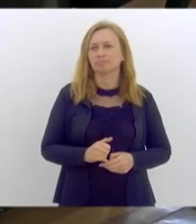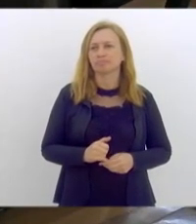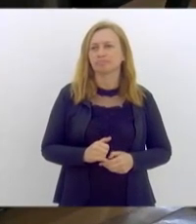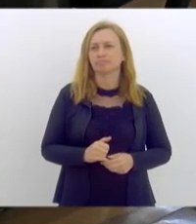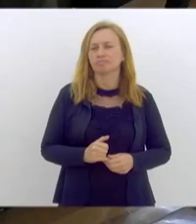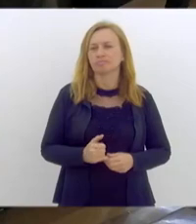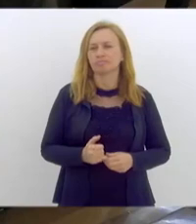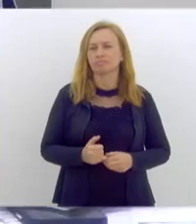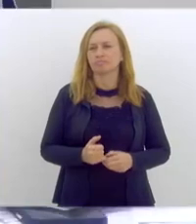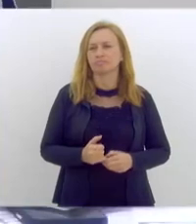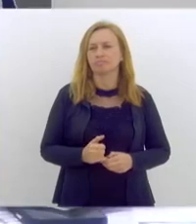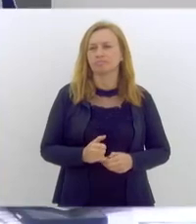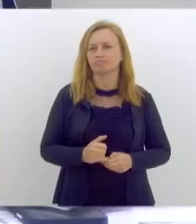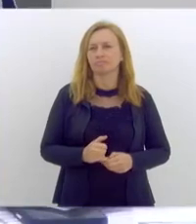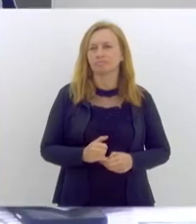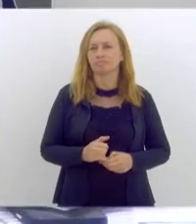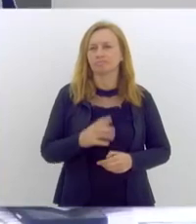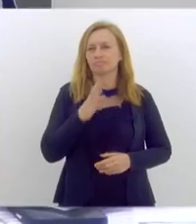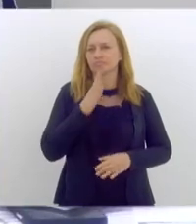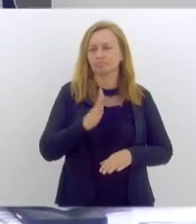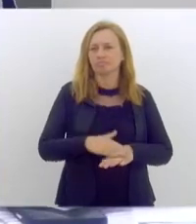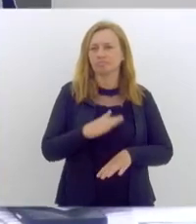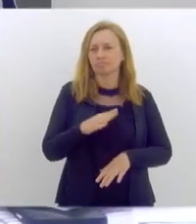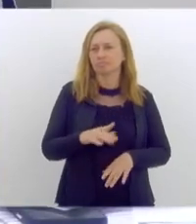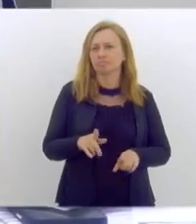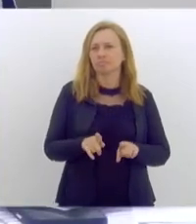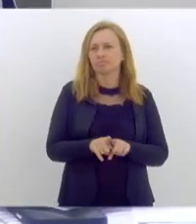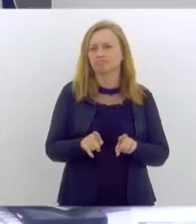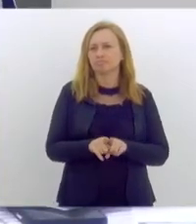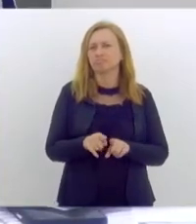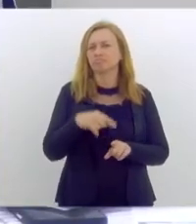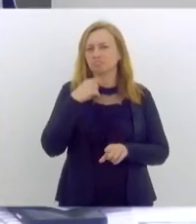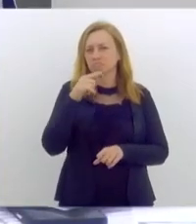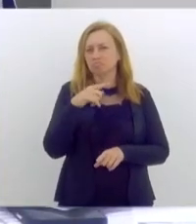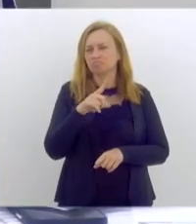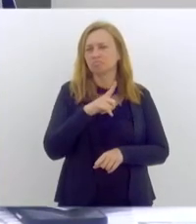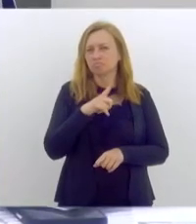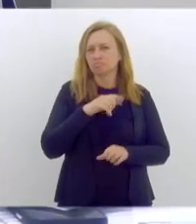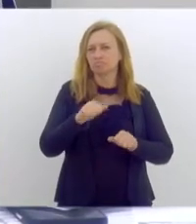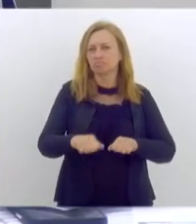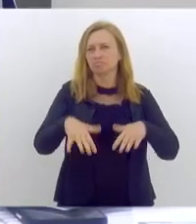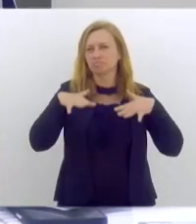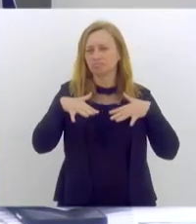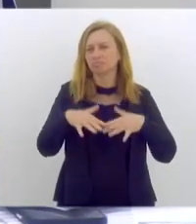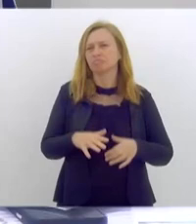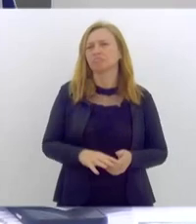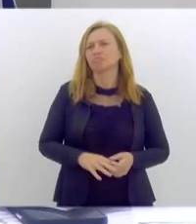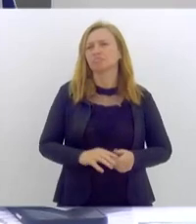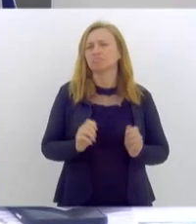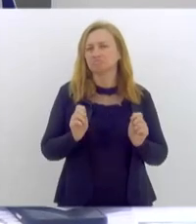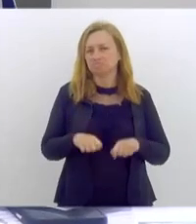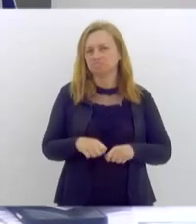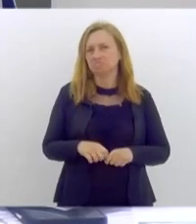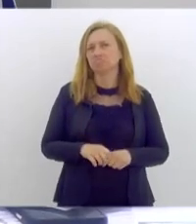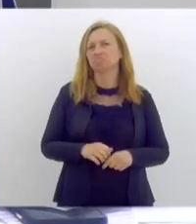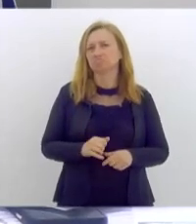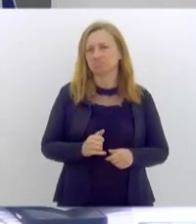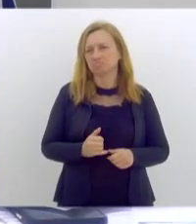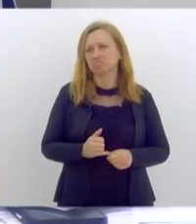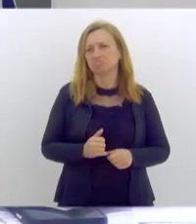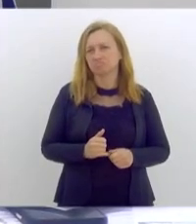eu queria ir eu conhecer um pouco mais até porque pode ter essa dor nem plenário que Possivelmente